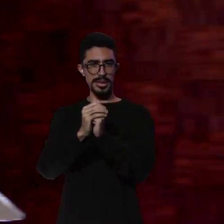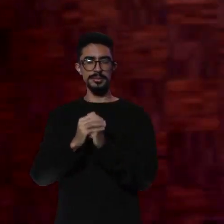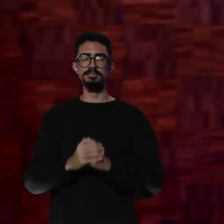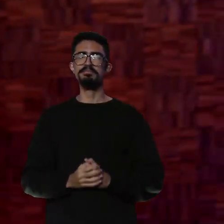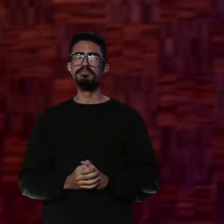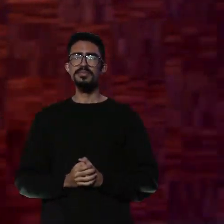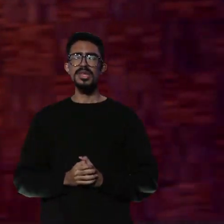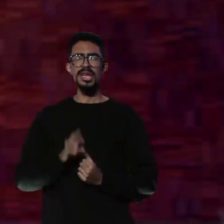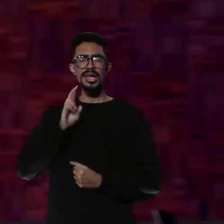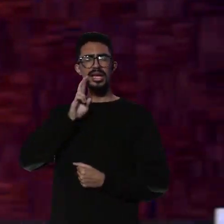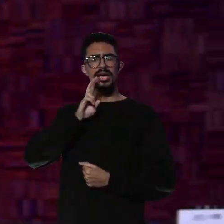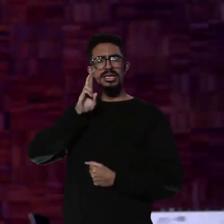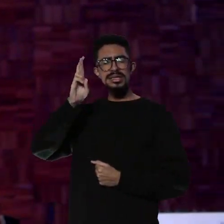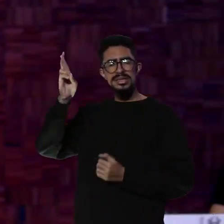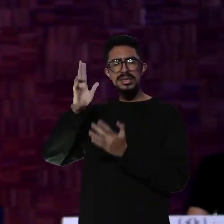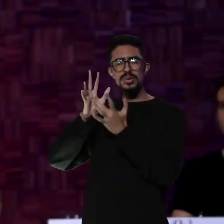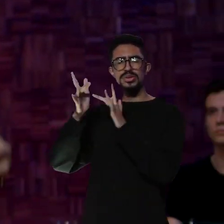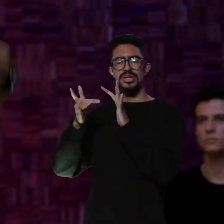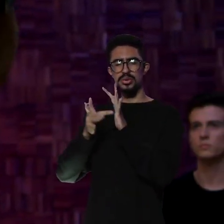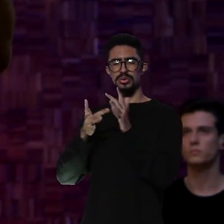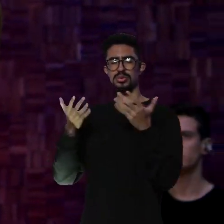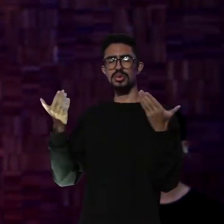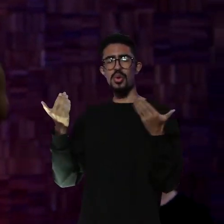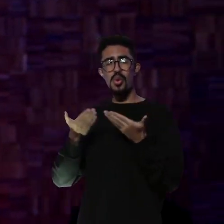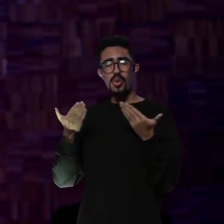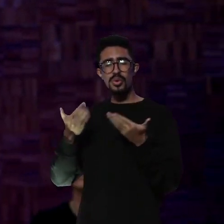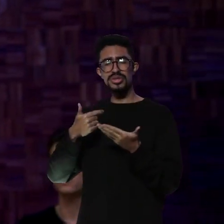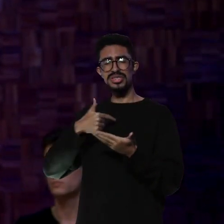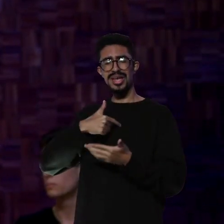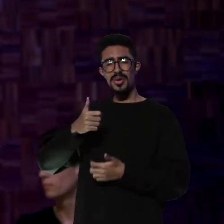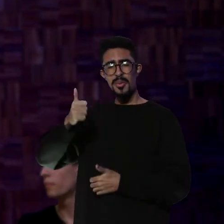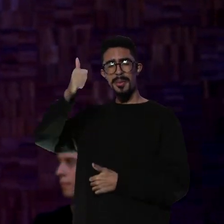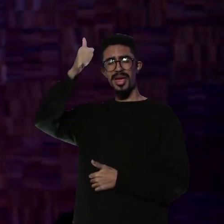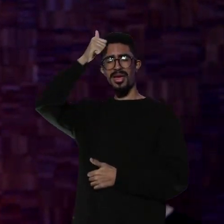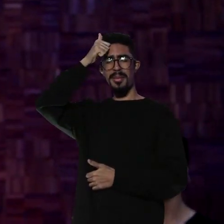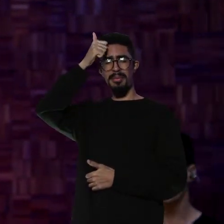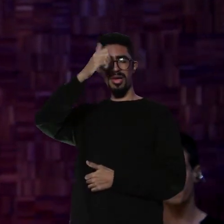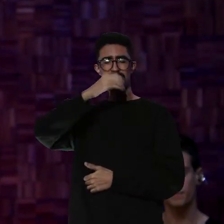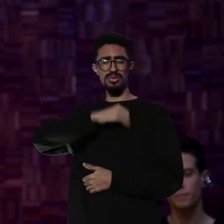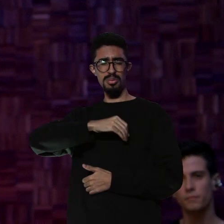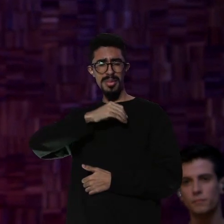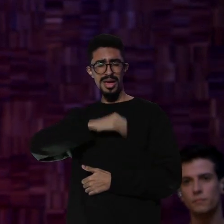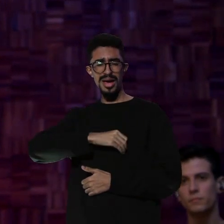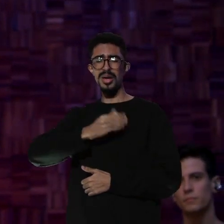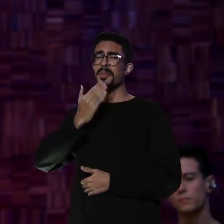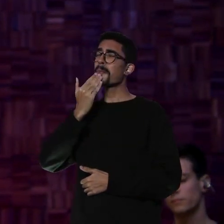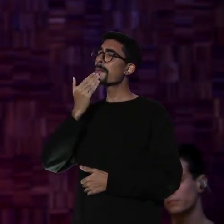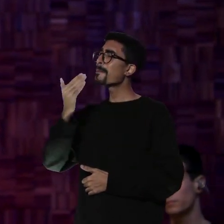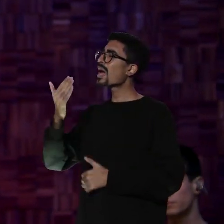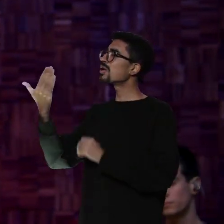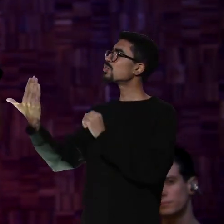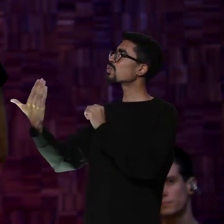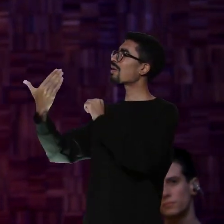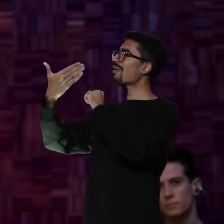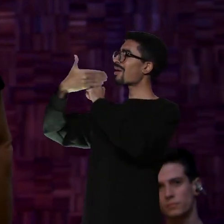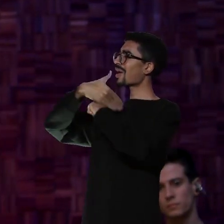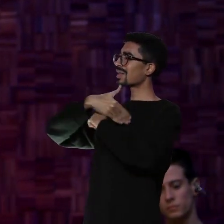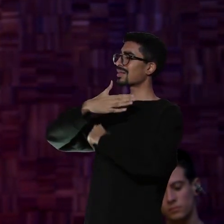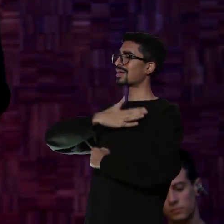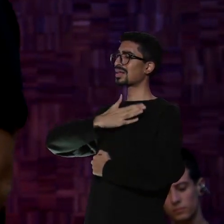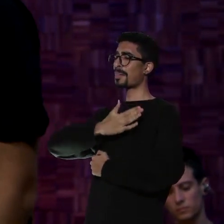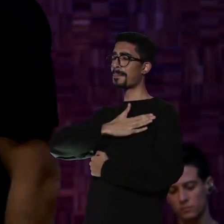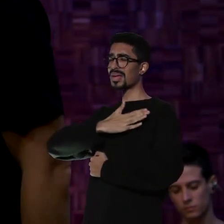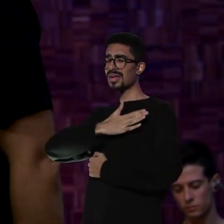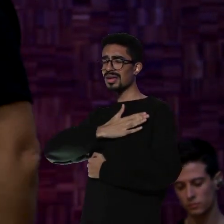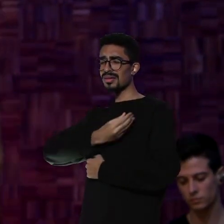meus pecados. Eu quero pedir, Senhor, entra na minha vida e faz morada. Escreve meu nome no livro da vida,